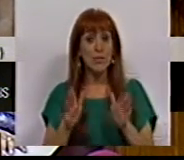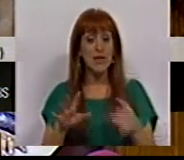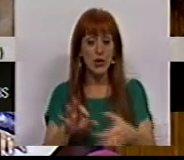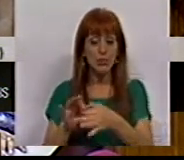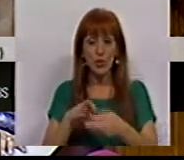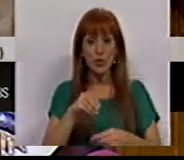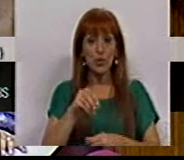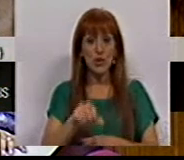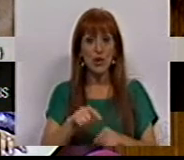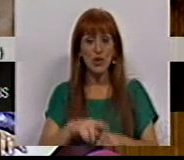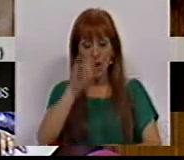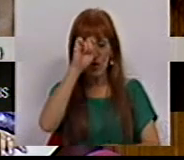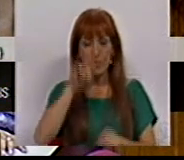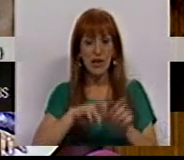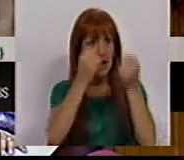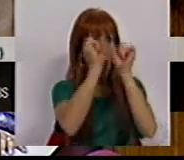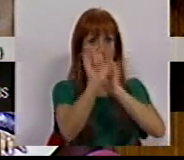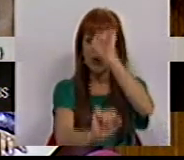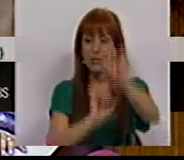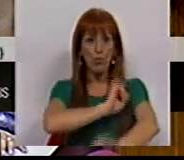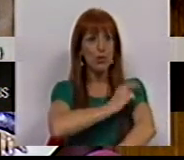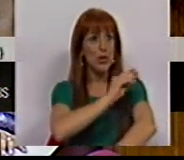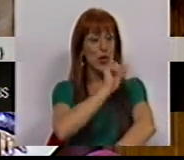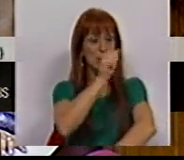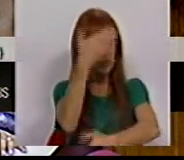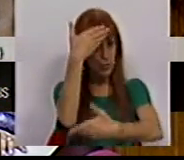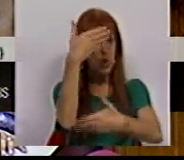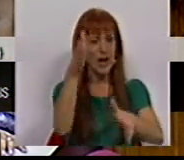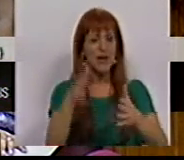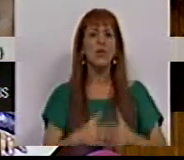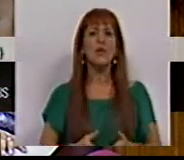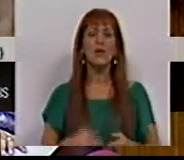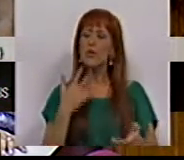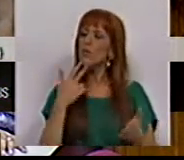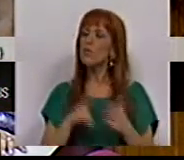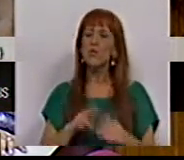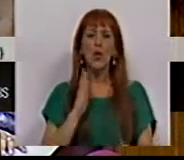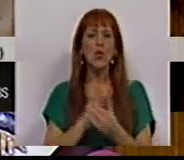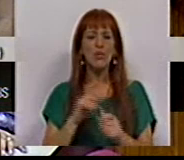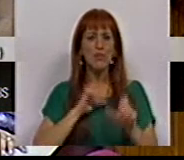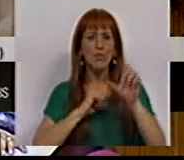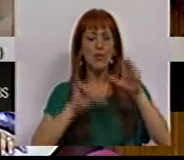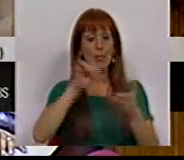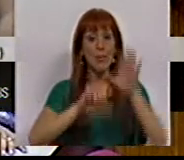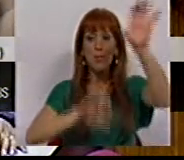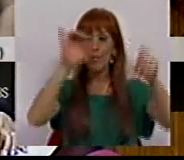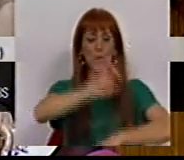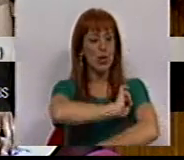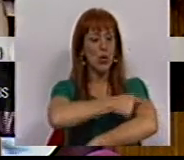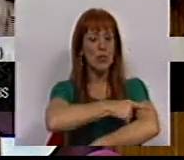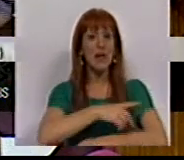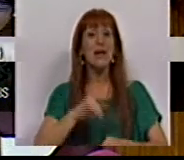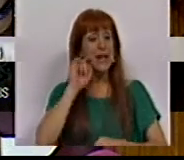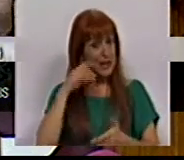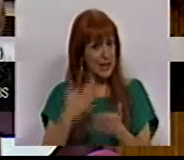coesão territorial, respeitando a autonomia do poder local democrático. Um verdadeiro processo de descentralização de competências